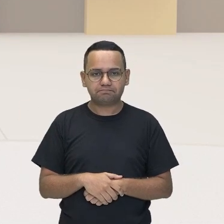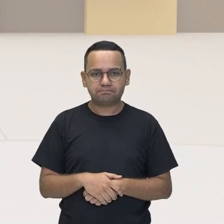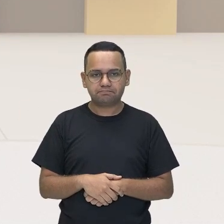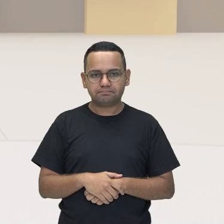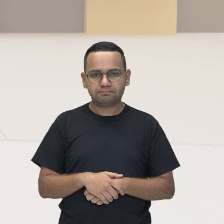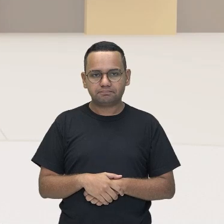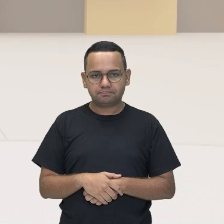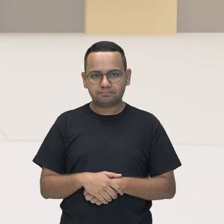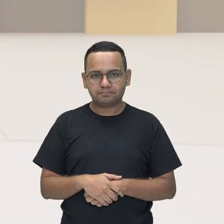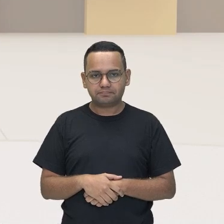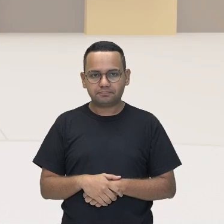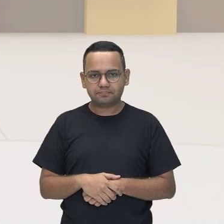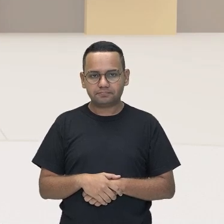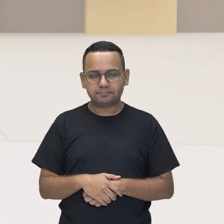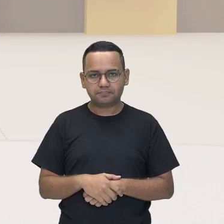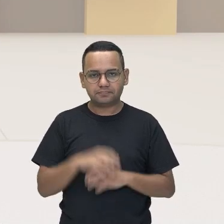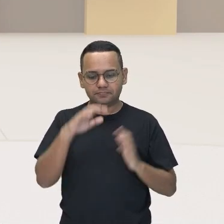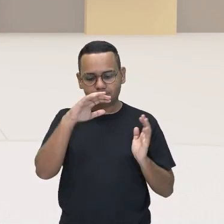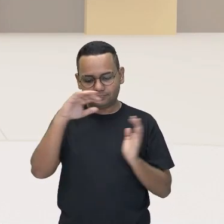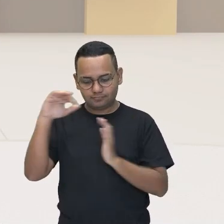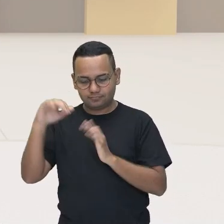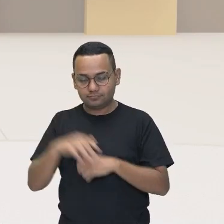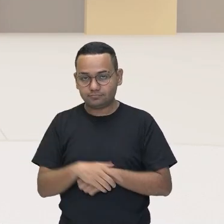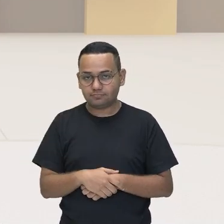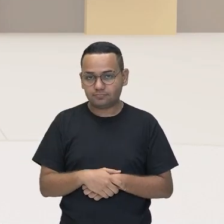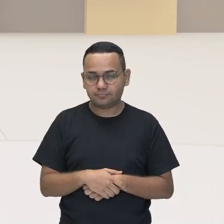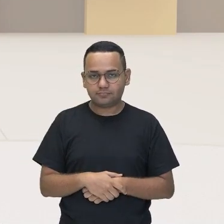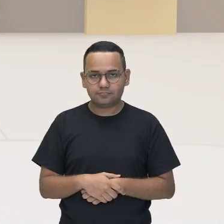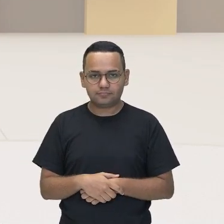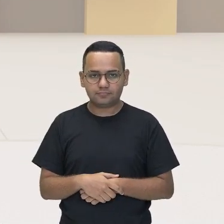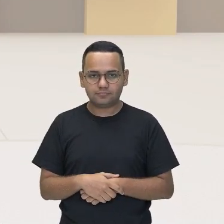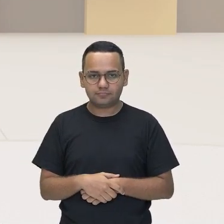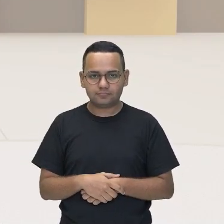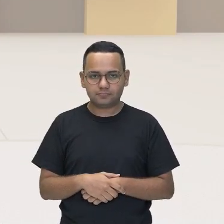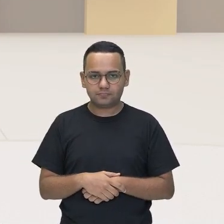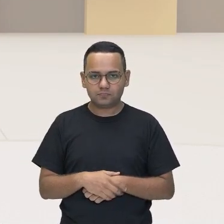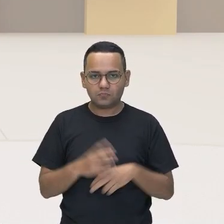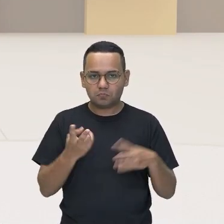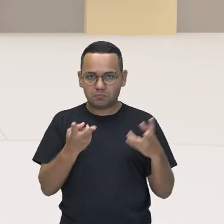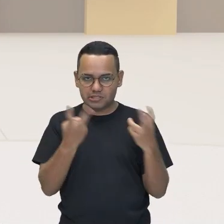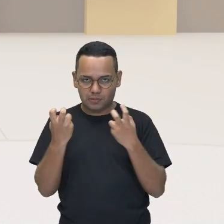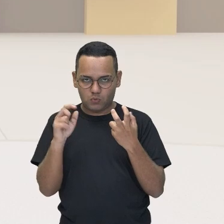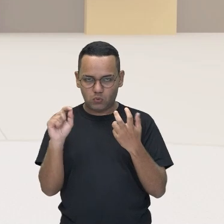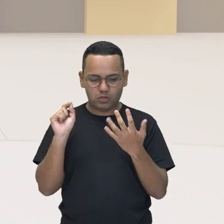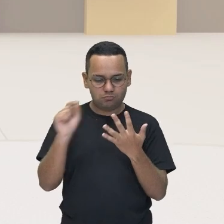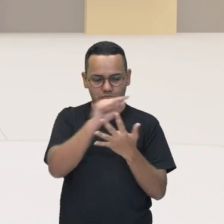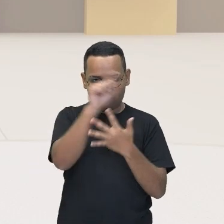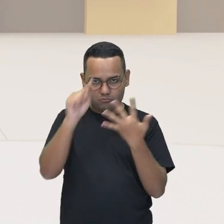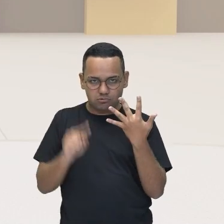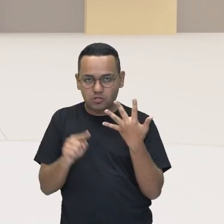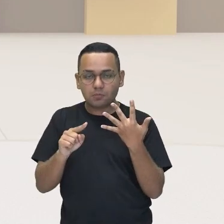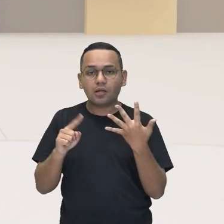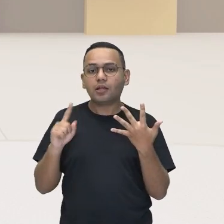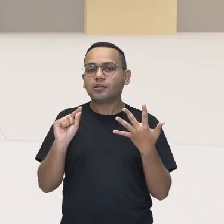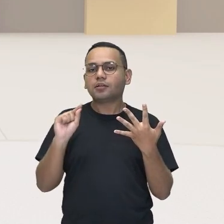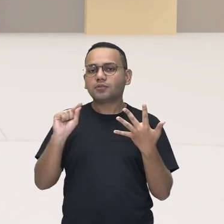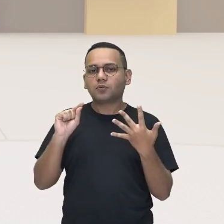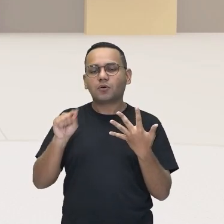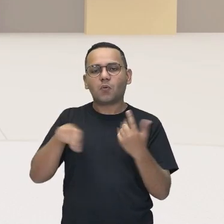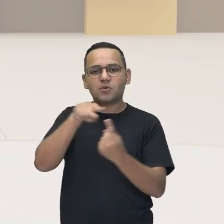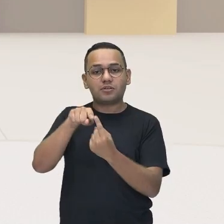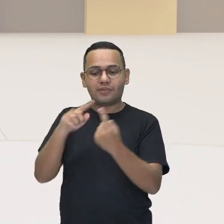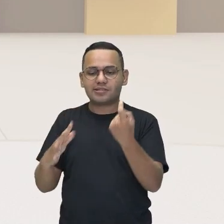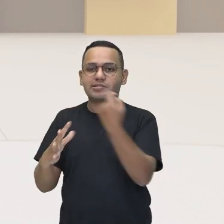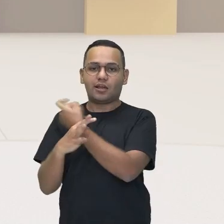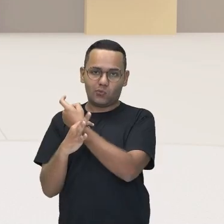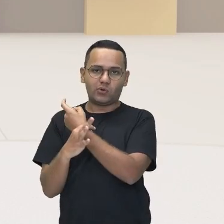próxima. Repare que todas essas modalidades, né, elas estão concentradas na garantia, né? Então, o imposto de renda,